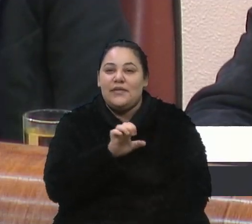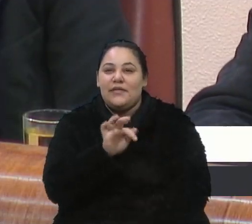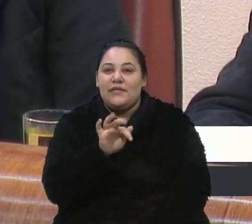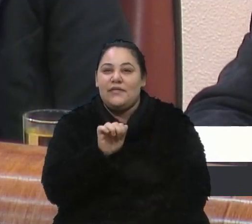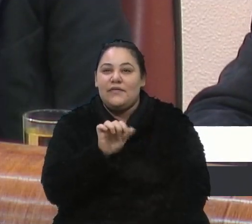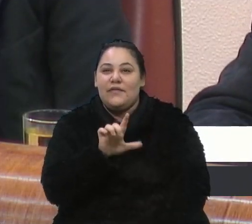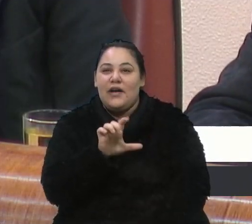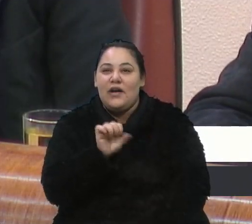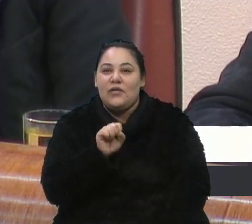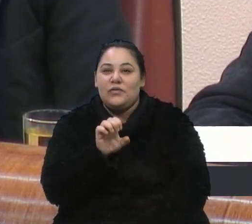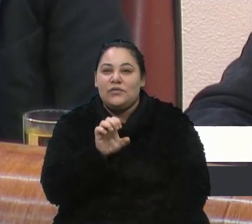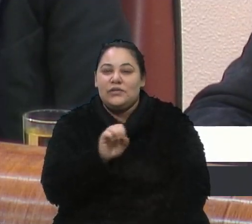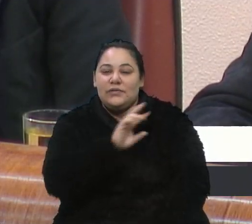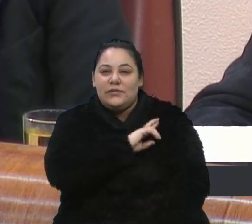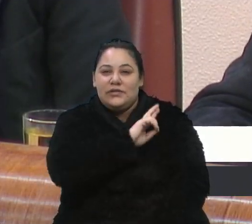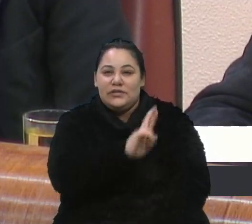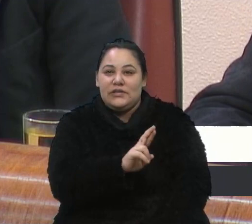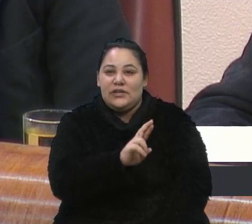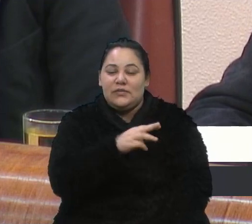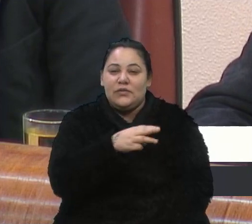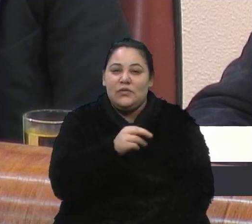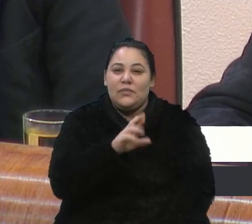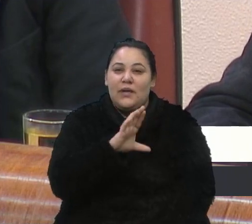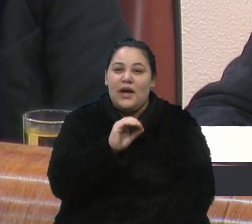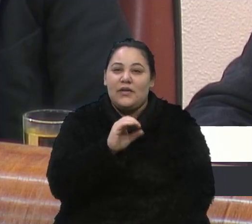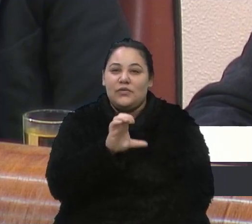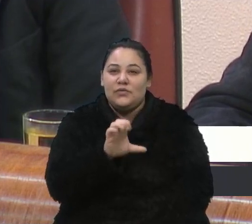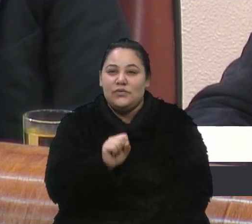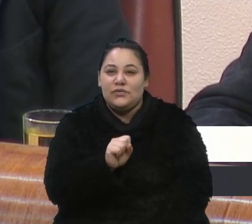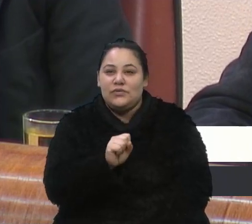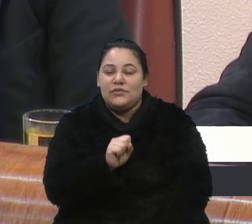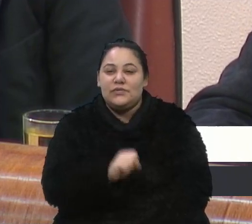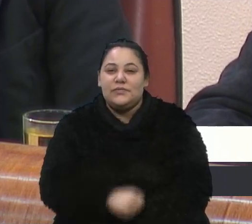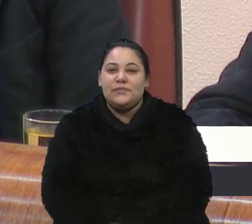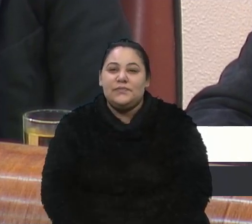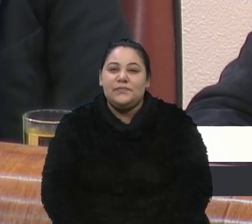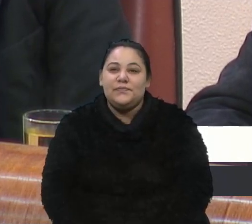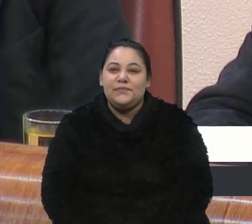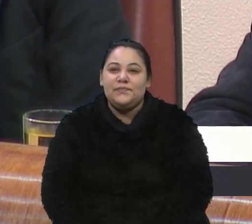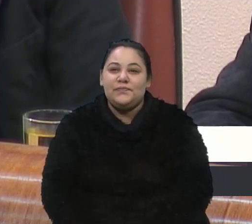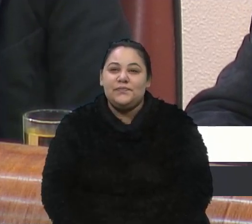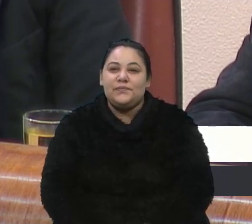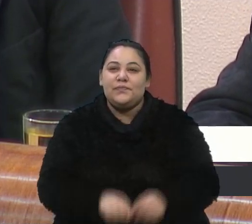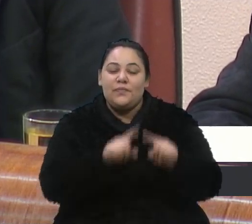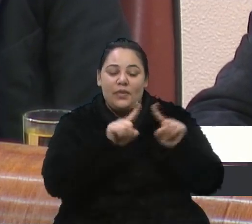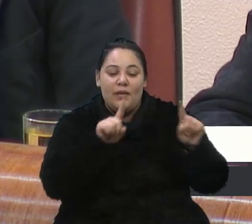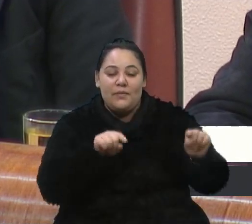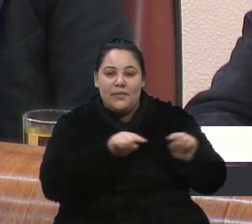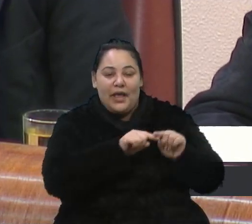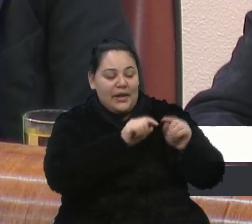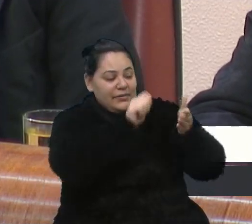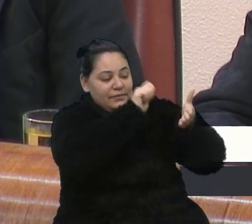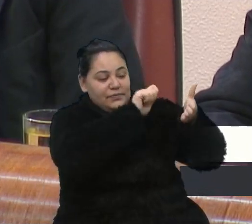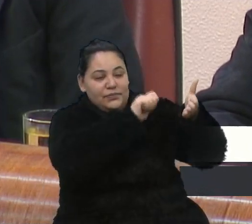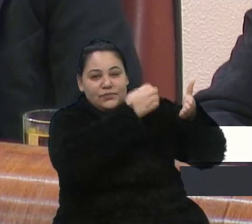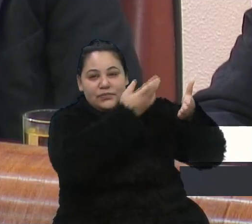pelo fundador e coreógrafo Marcos Roberto Walter. A placa tem o seguinte teor.